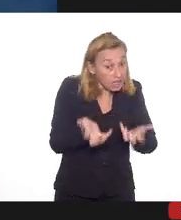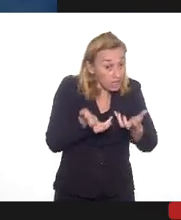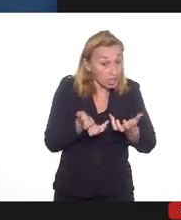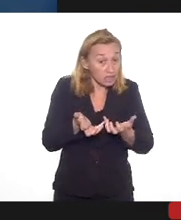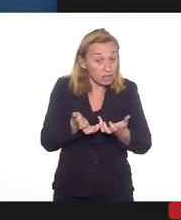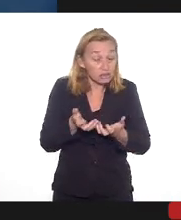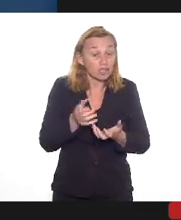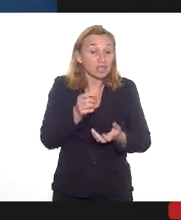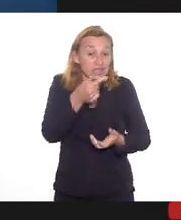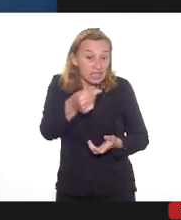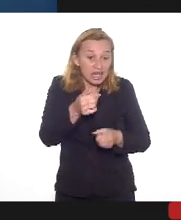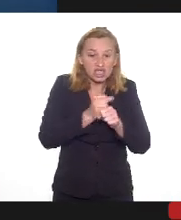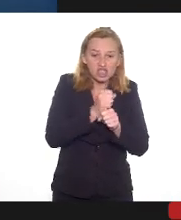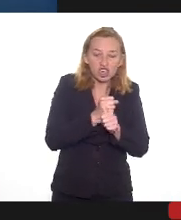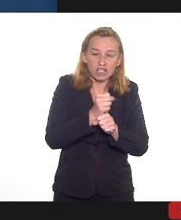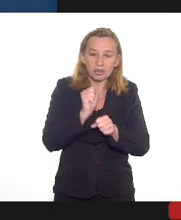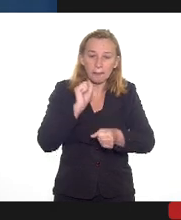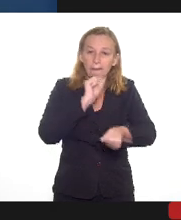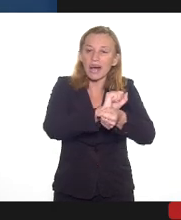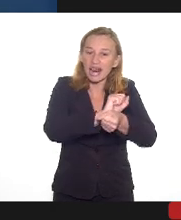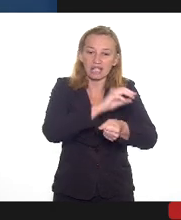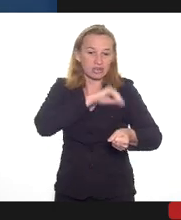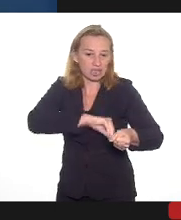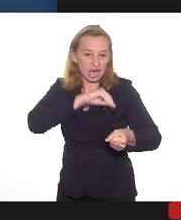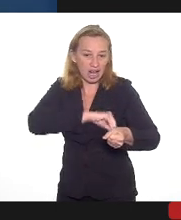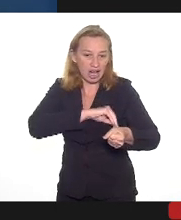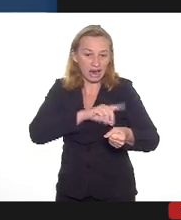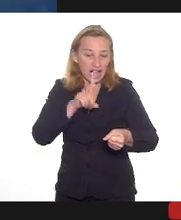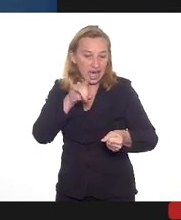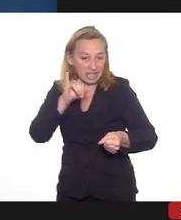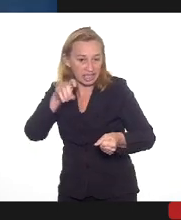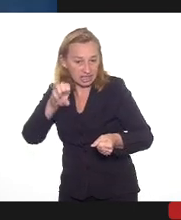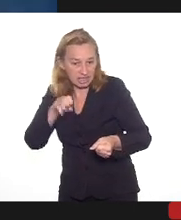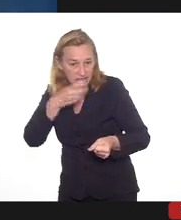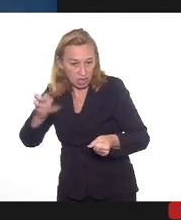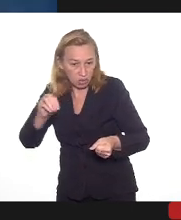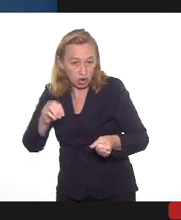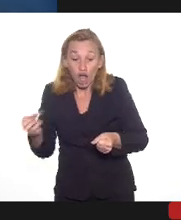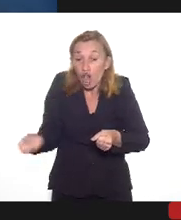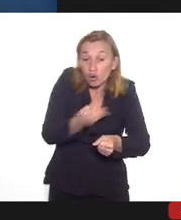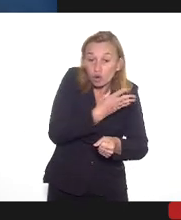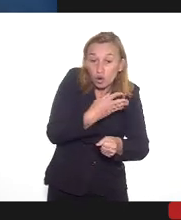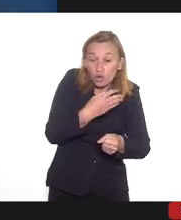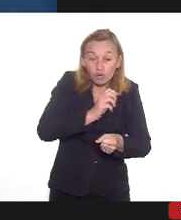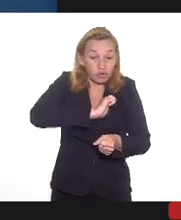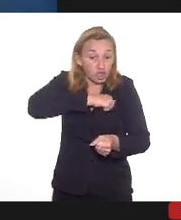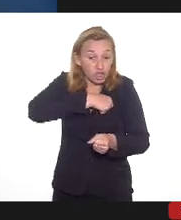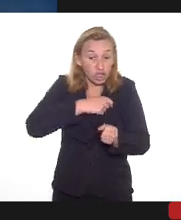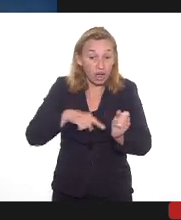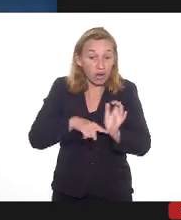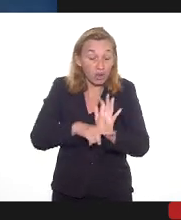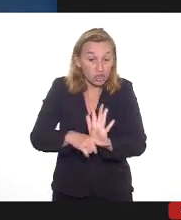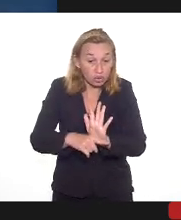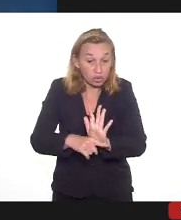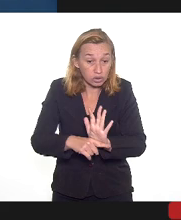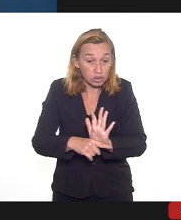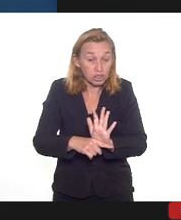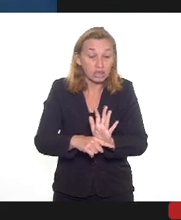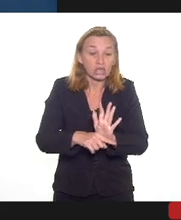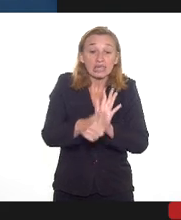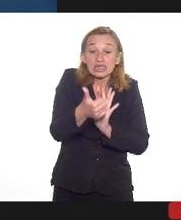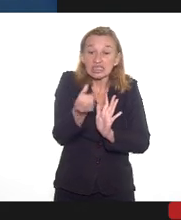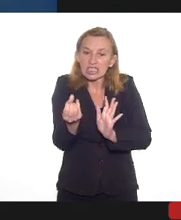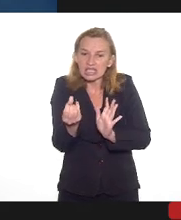os 7 anos sem reajuste, com a adesão ao novo regime de recuperação fiscal, ele se torne em